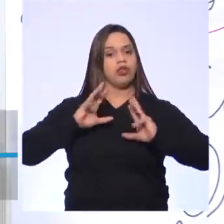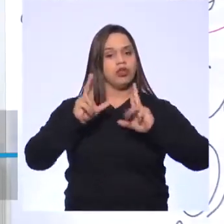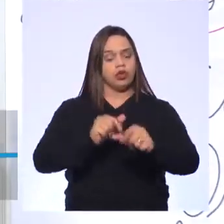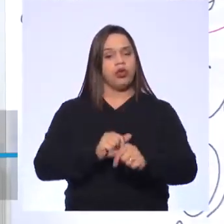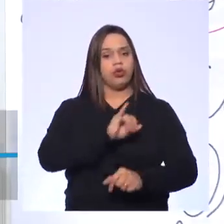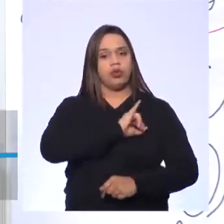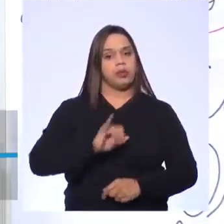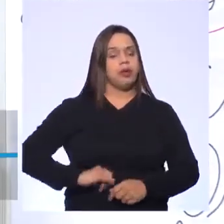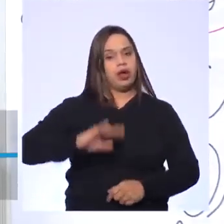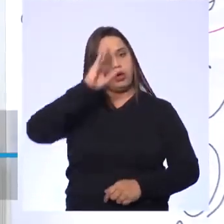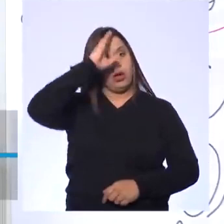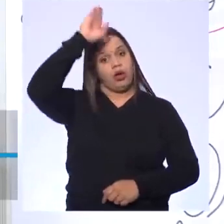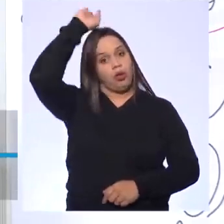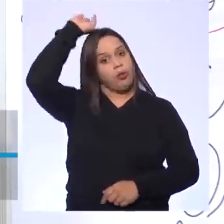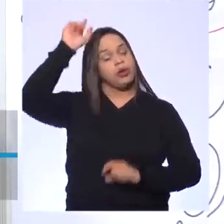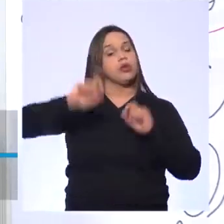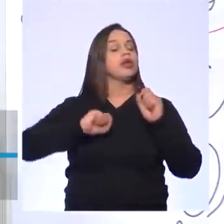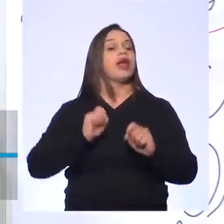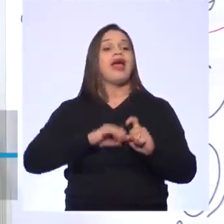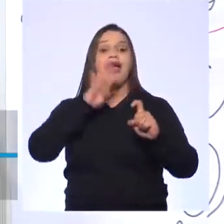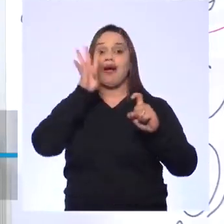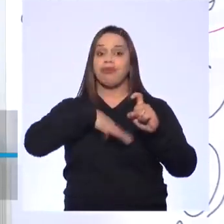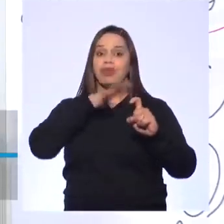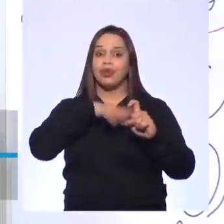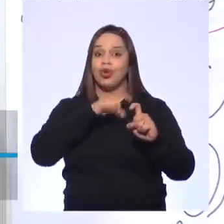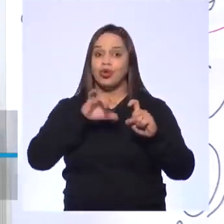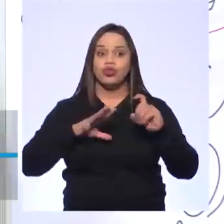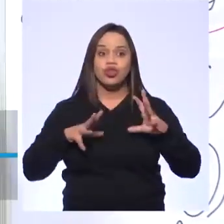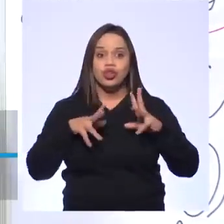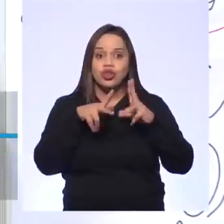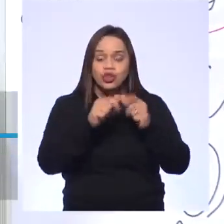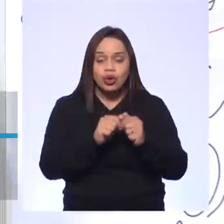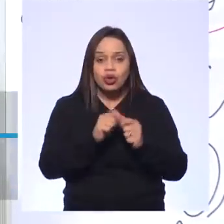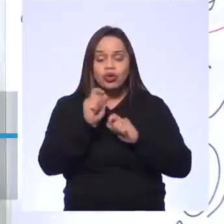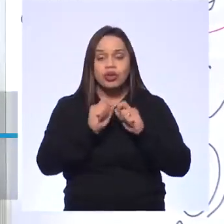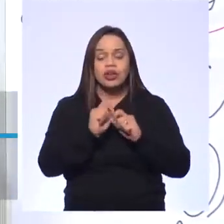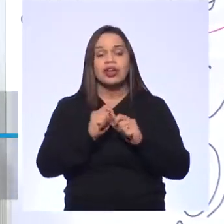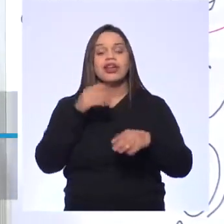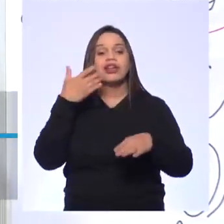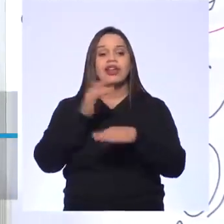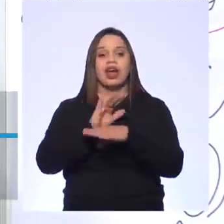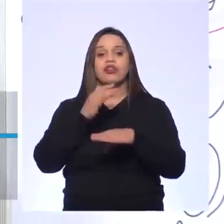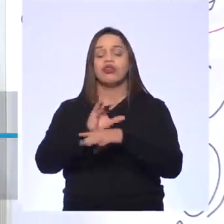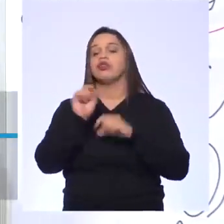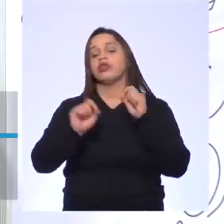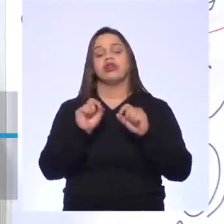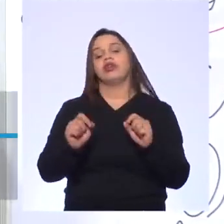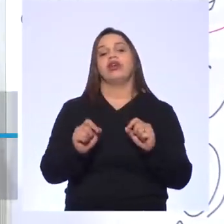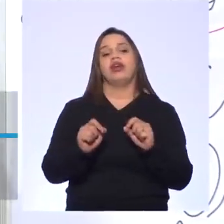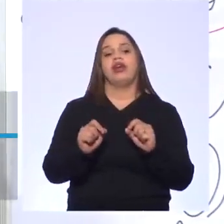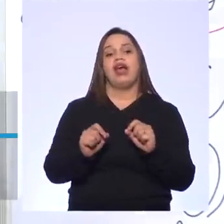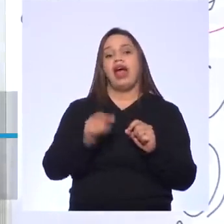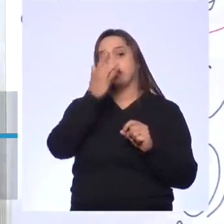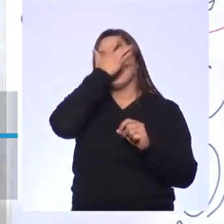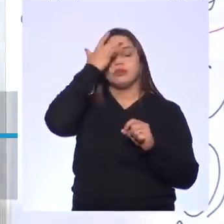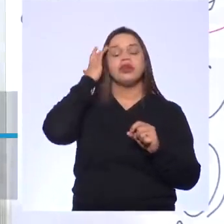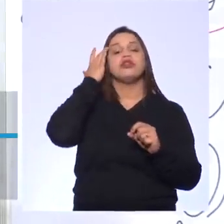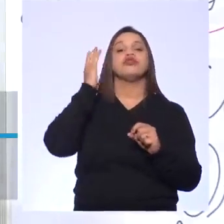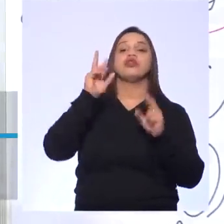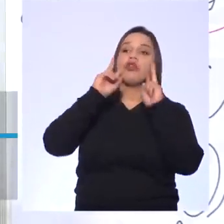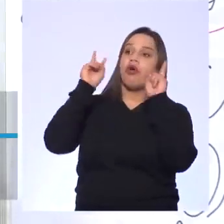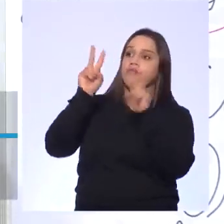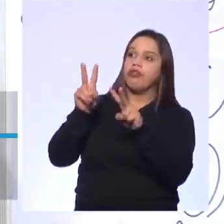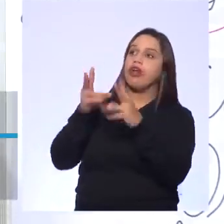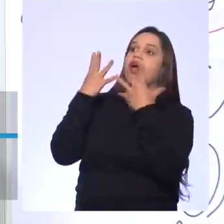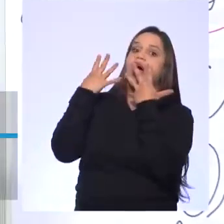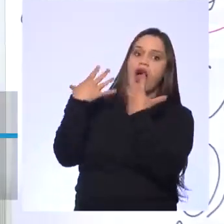justamente a mitologia que ajuda a afirmar, a fazer a manutenção desse pensamento, onde o imperador ele é um ser